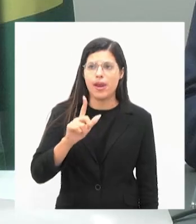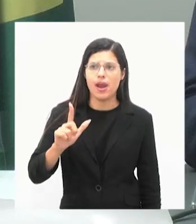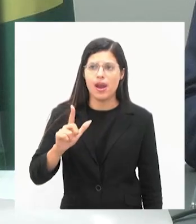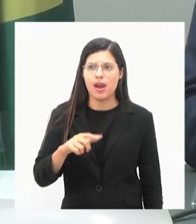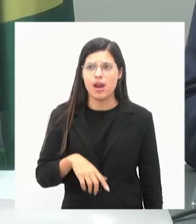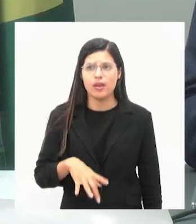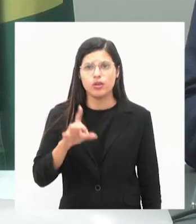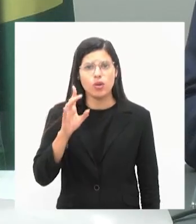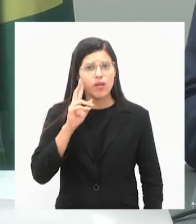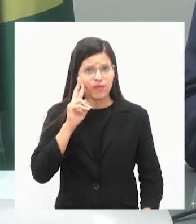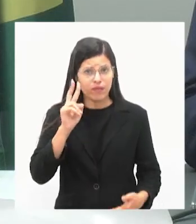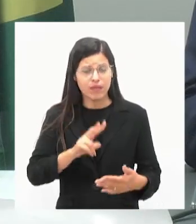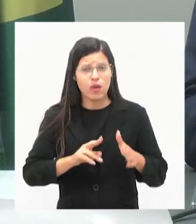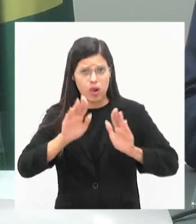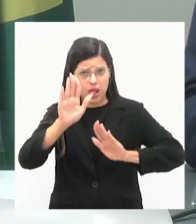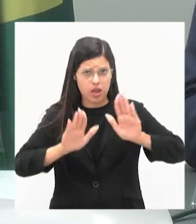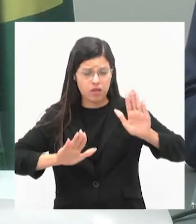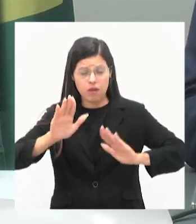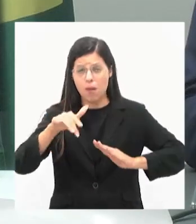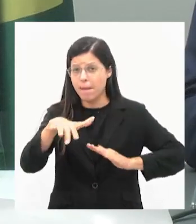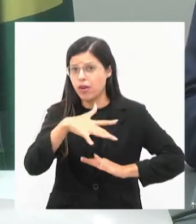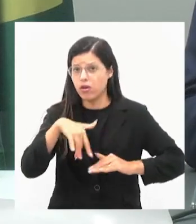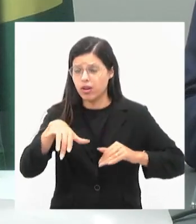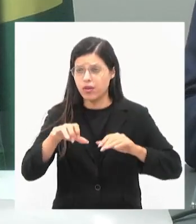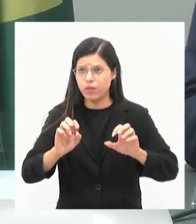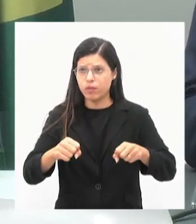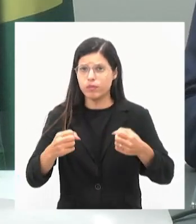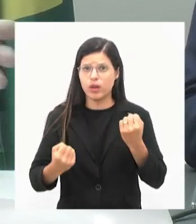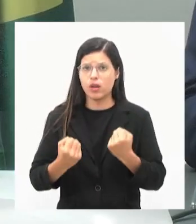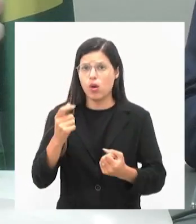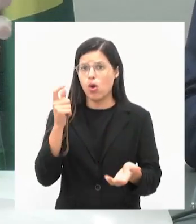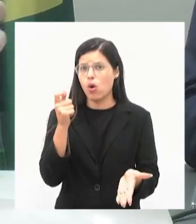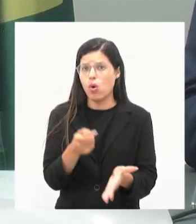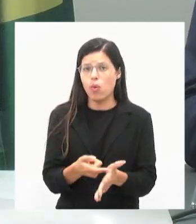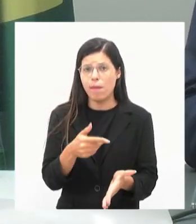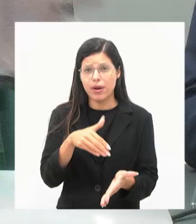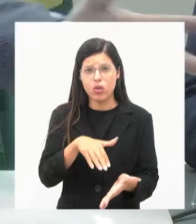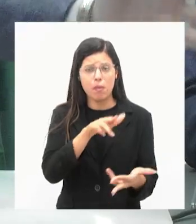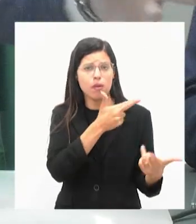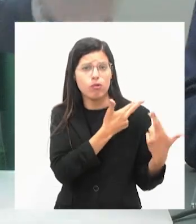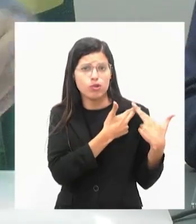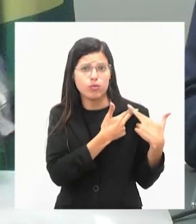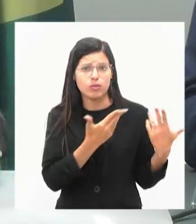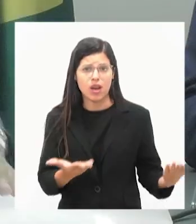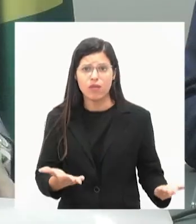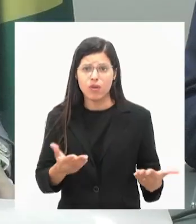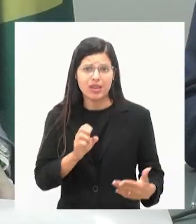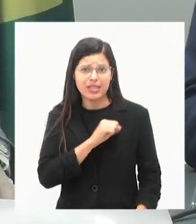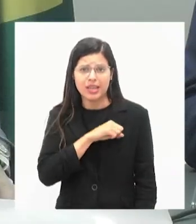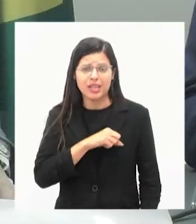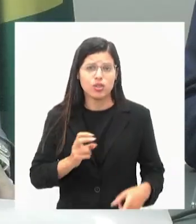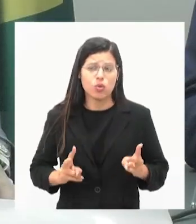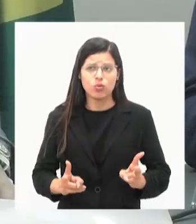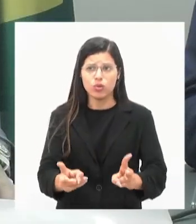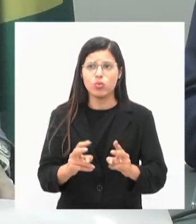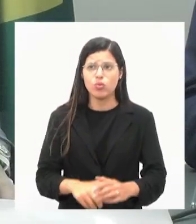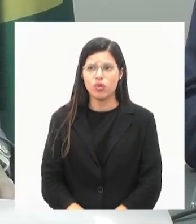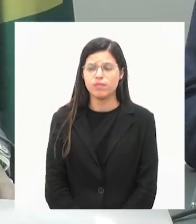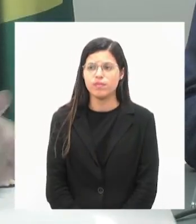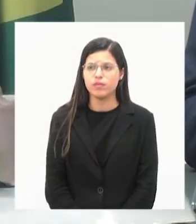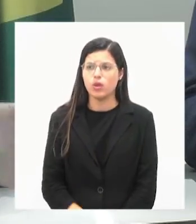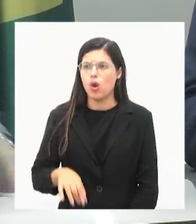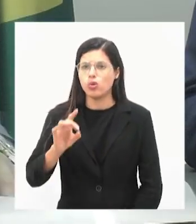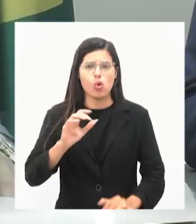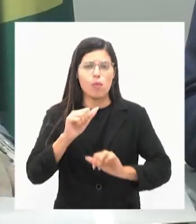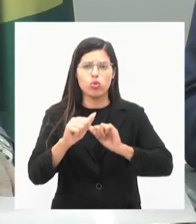Rio Parque. A maioria dos veículos, das motos, são arrematadas pelo Assi Leiloeiro. Ou seja, a sacanagem continua no estado do Rio de Janeiro, pô. Só trocou de placa.